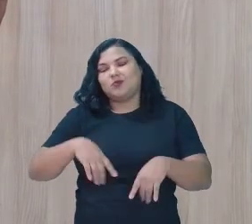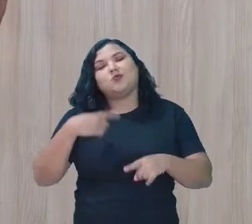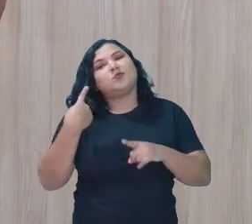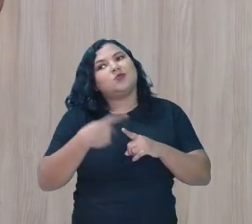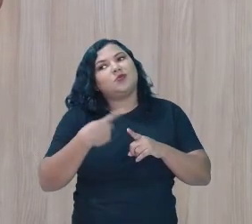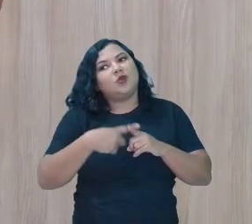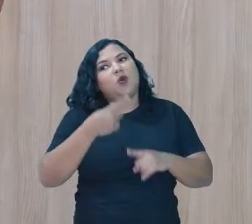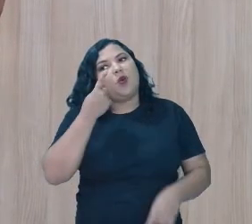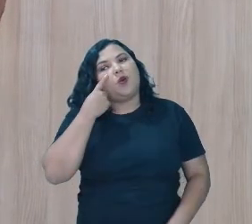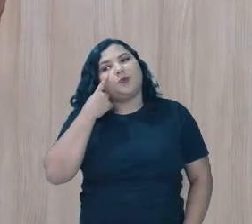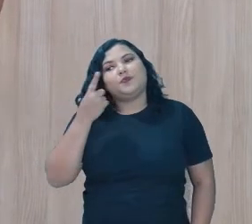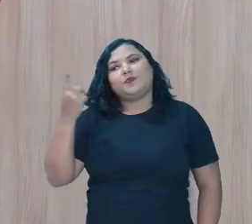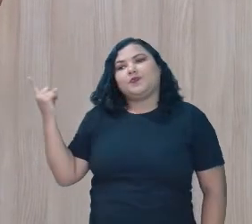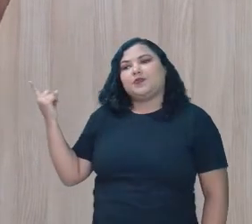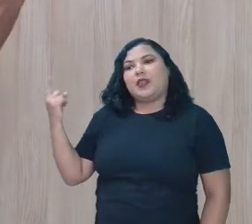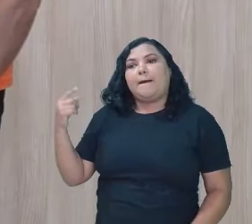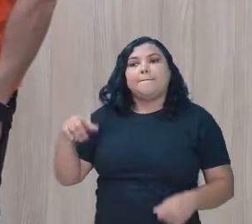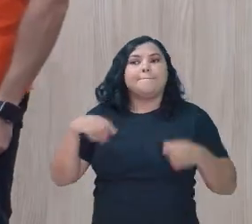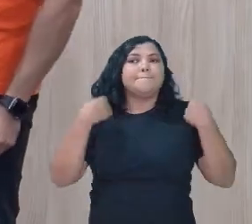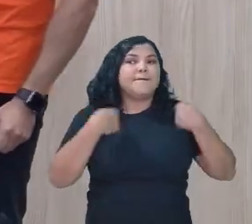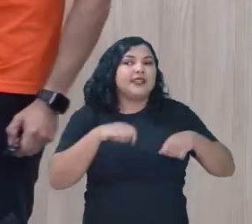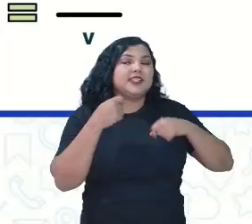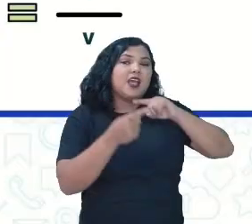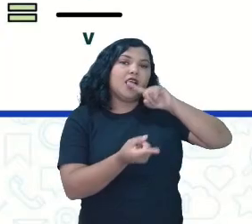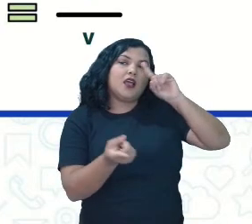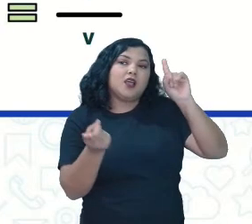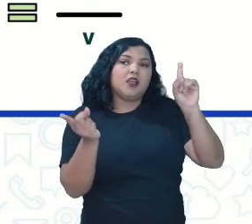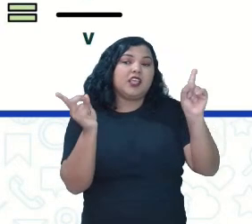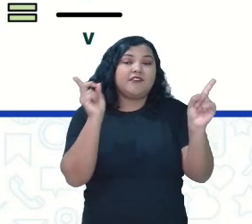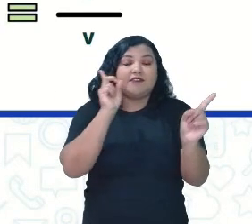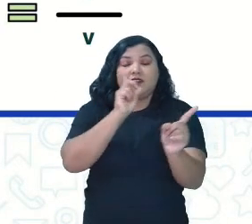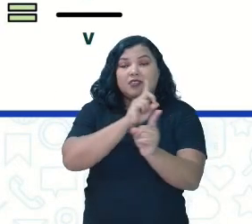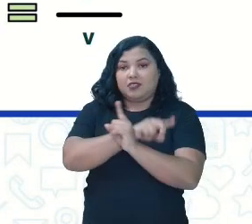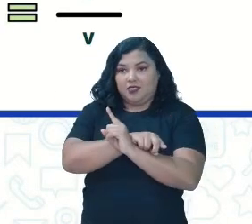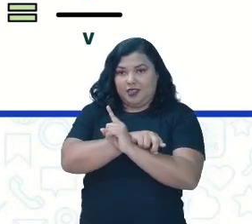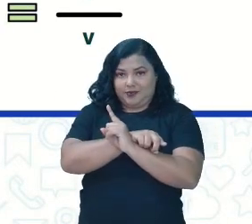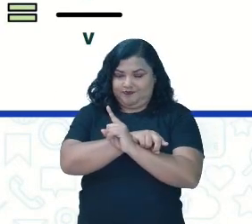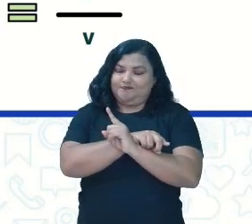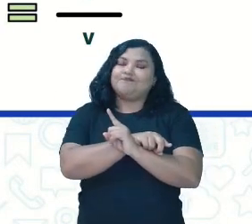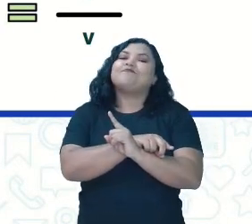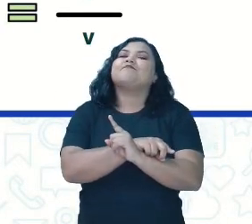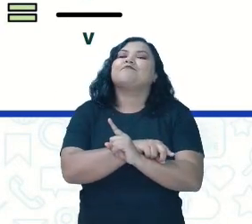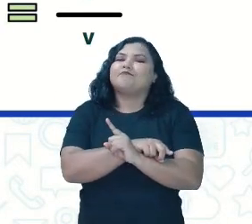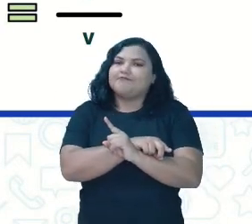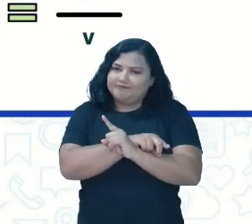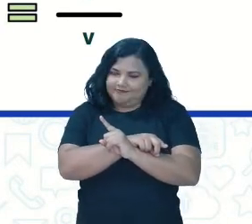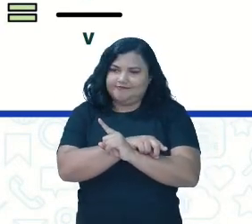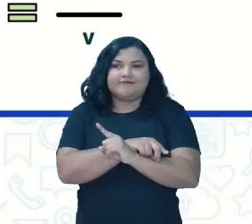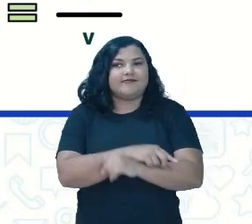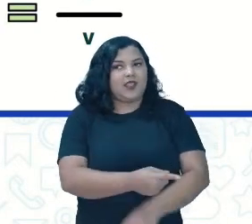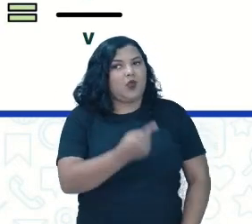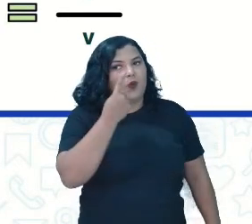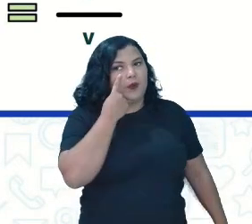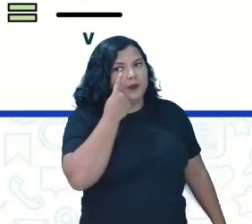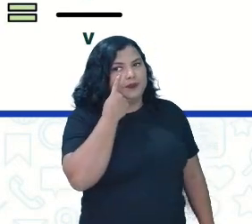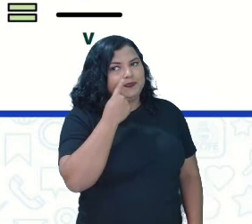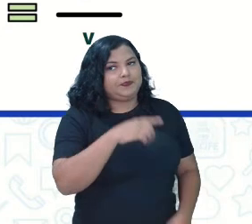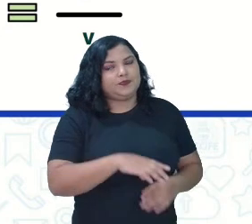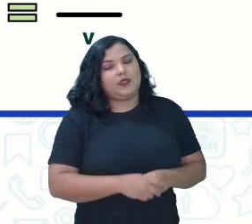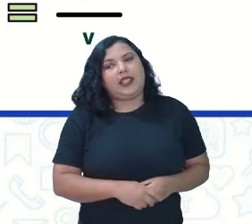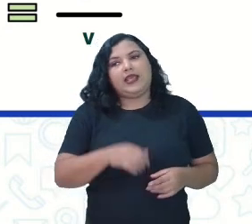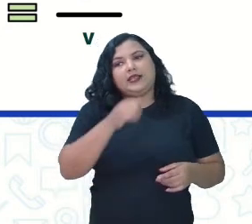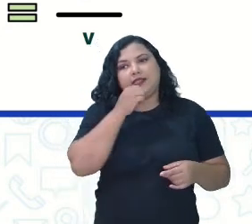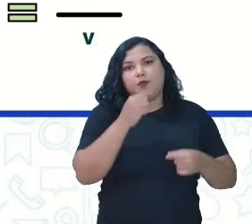análise, certo? Para você armar a conta aqui, ó, você precisa pegar uma das duas razões e inverter, certo?